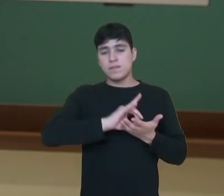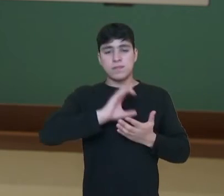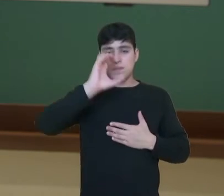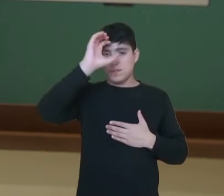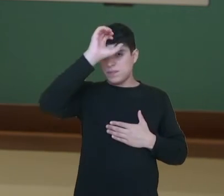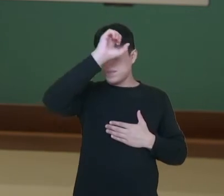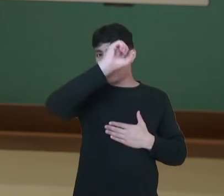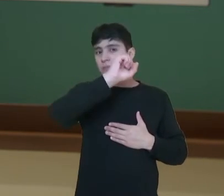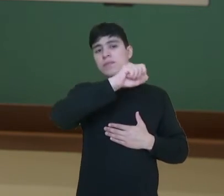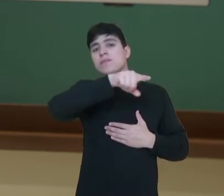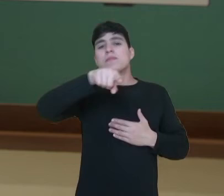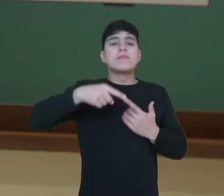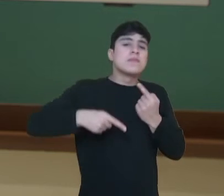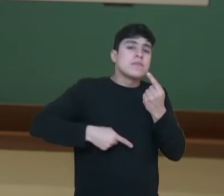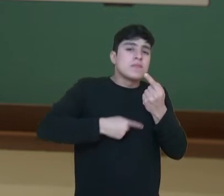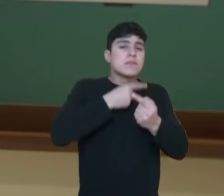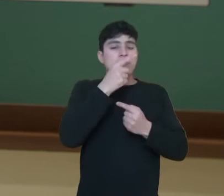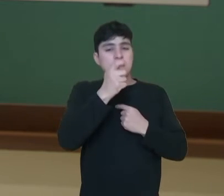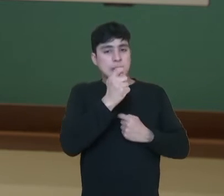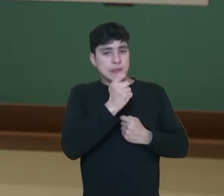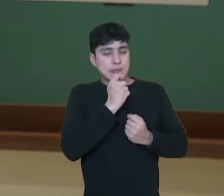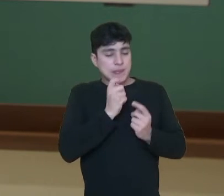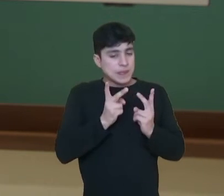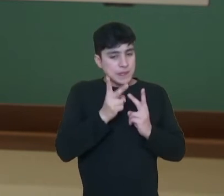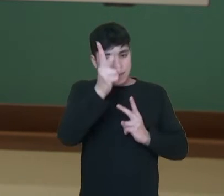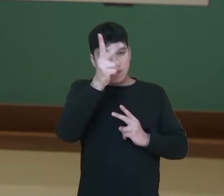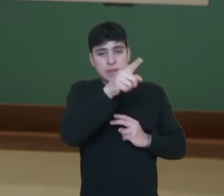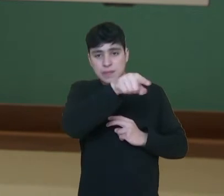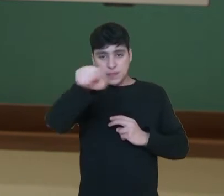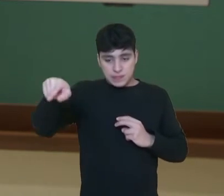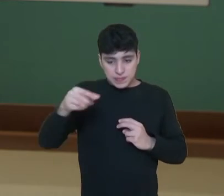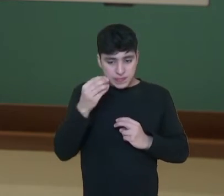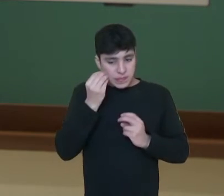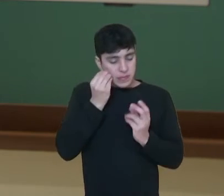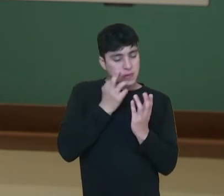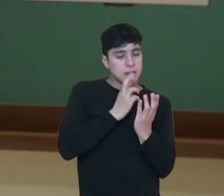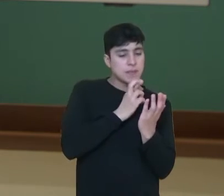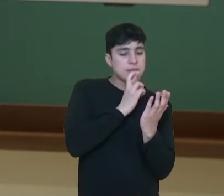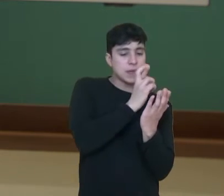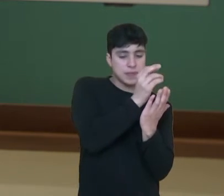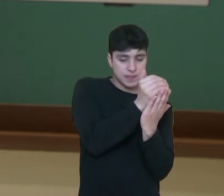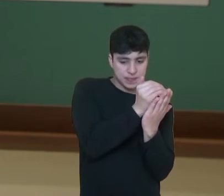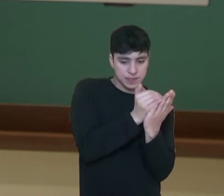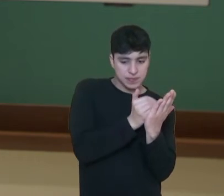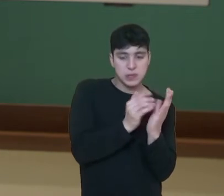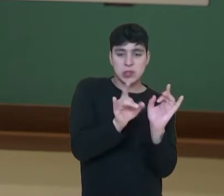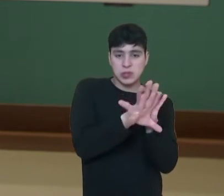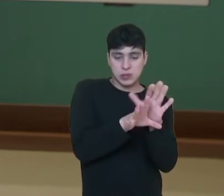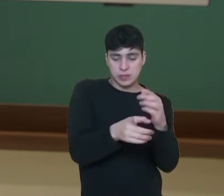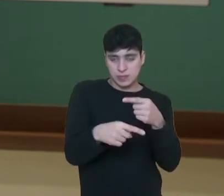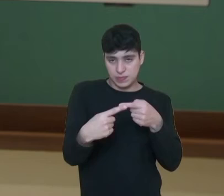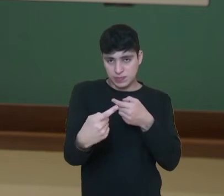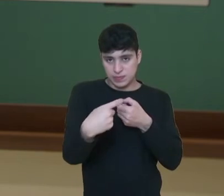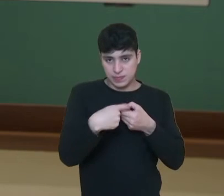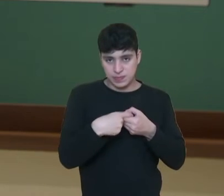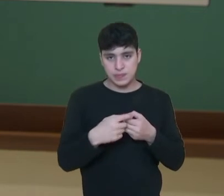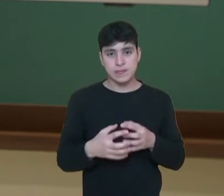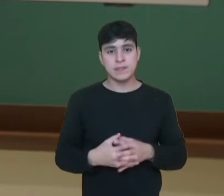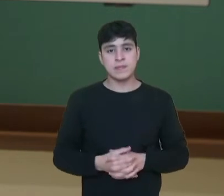aprendeu e quais dúvidas ainda permanecem. Então tentem responder esses 3 passos e já retornamos.